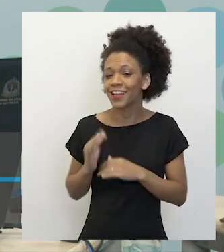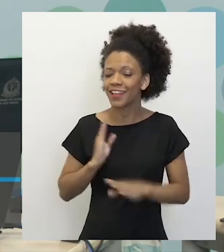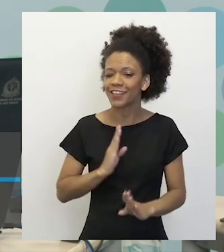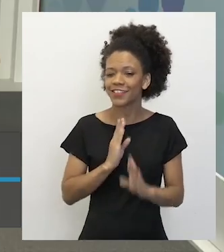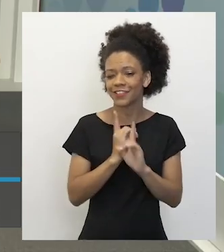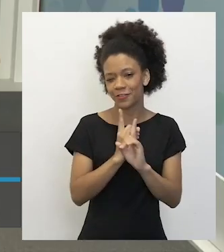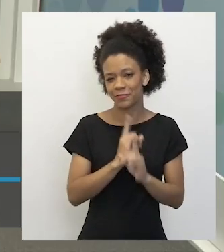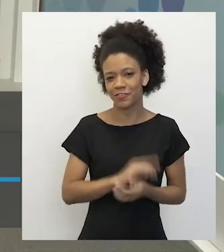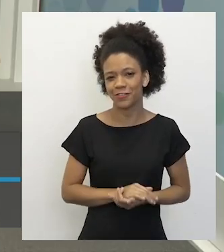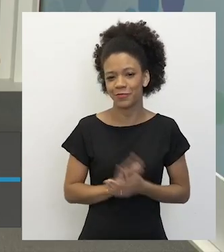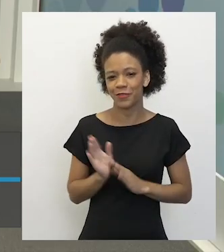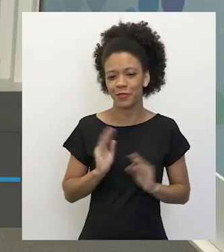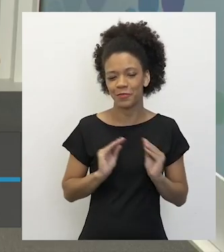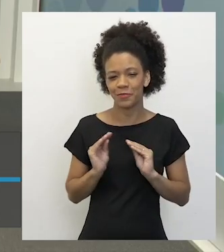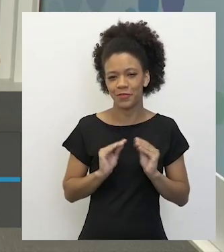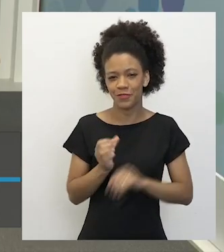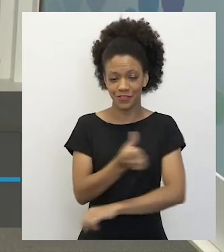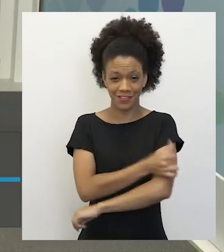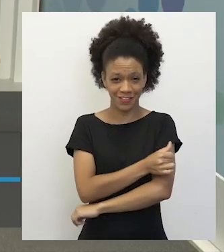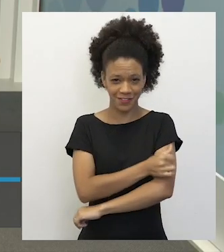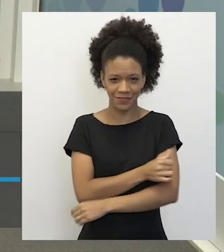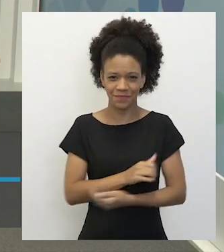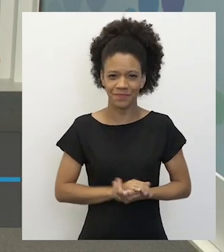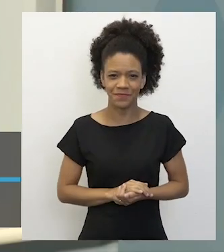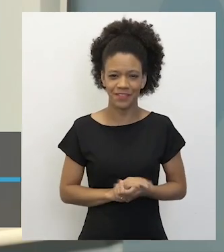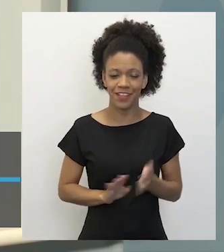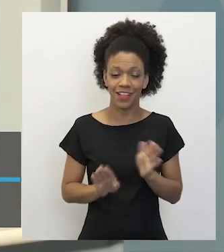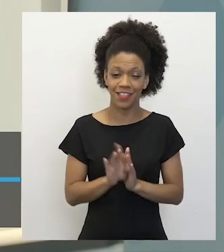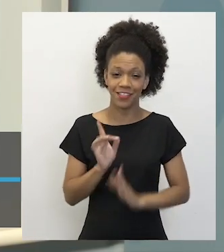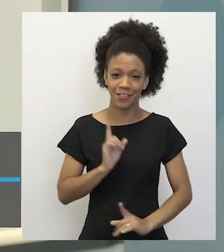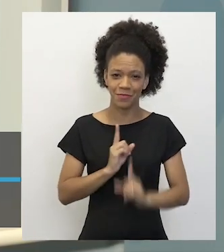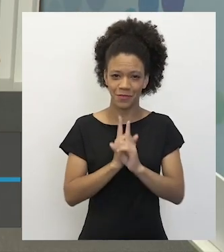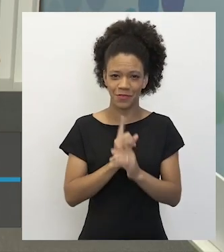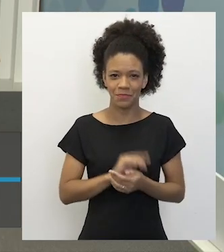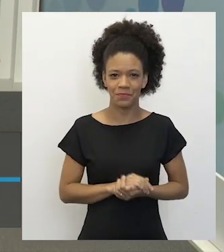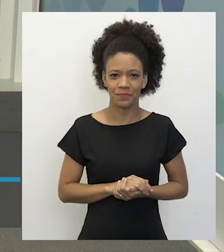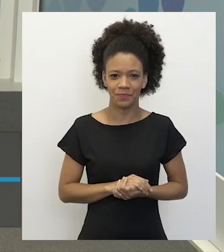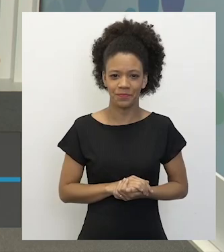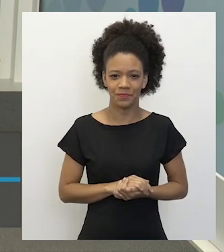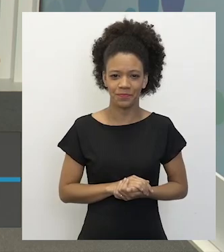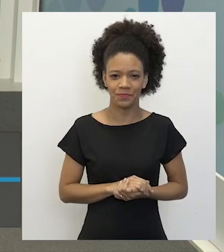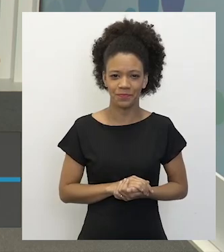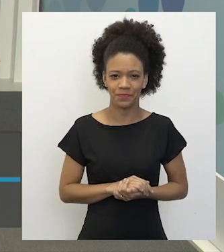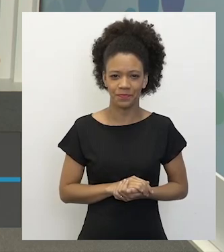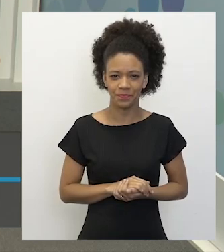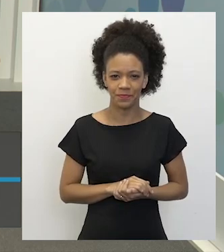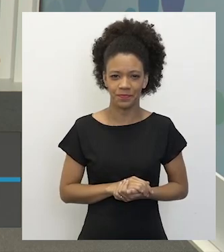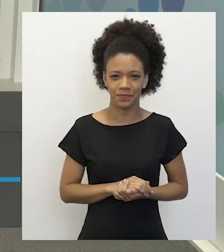próxima. Beijo, Sexto. Beijos. Até a próxima. Tchau, tchau.